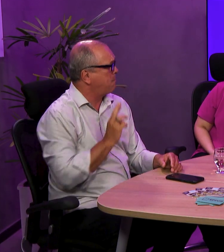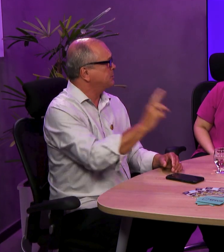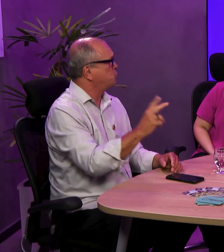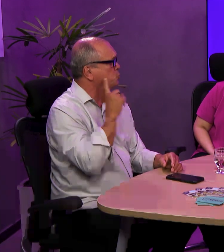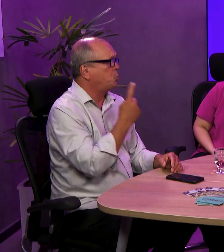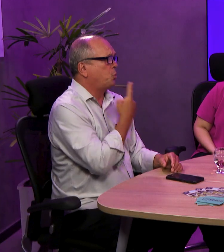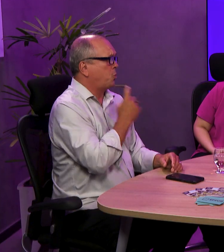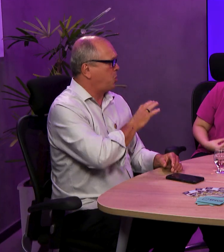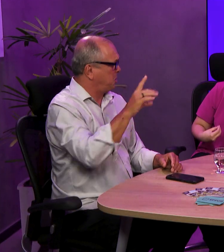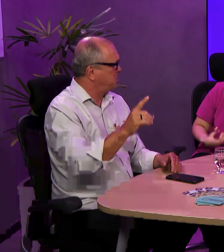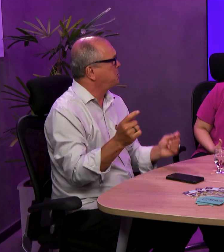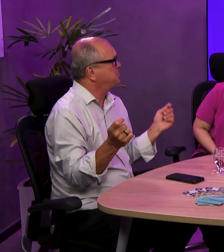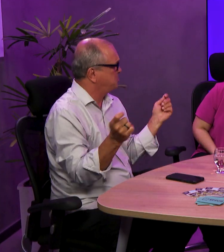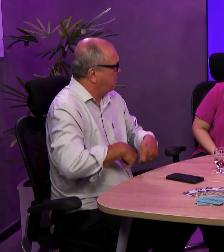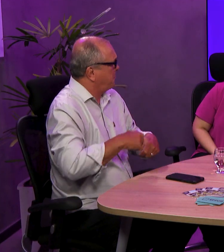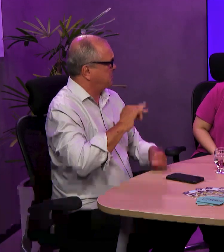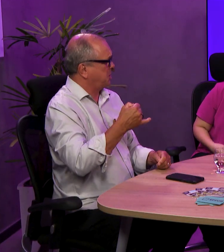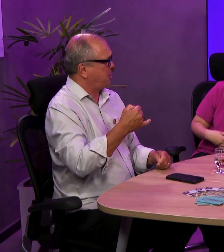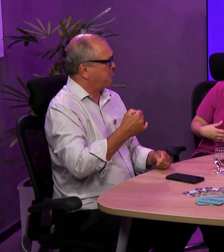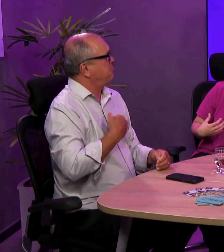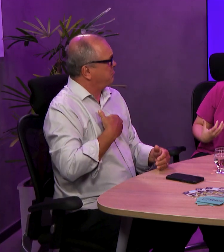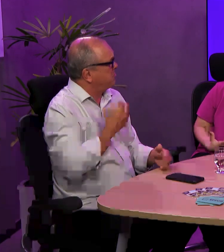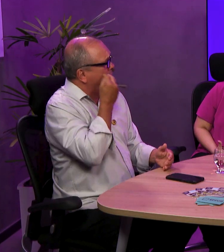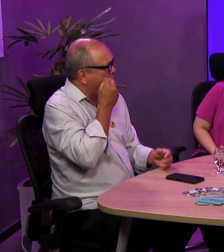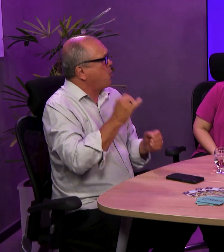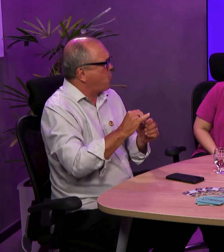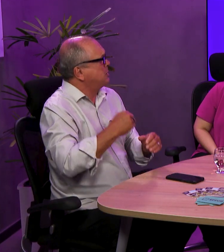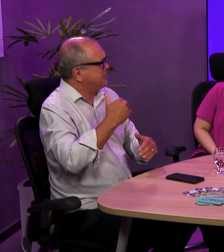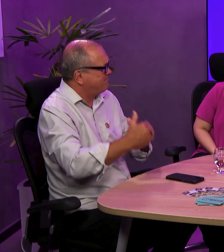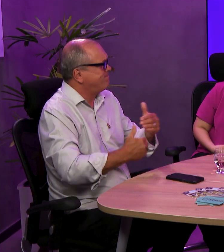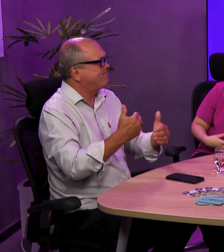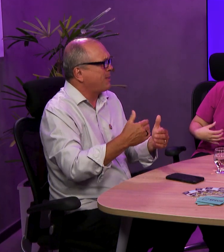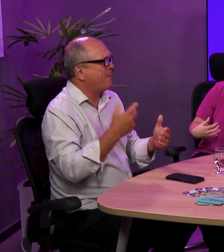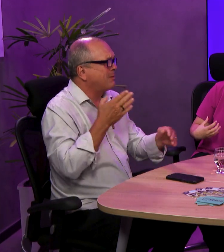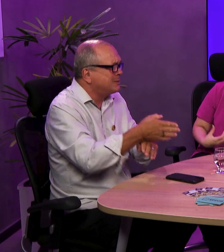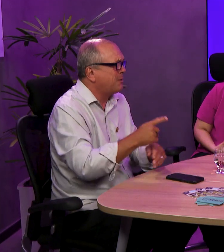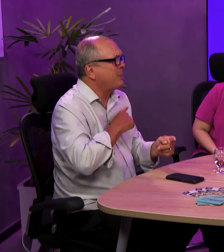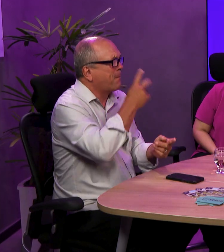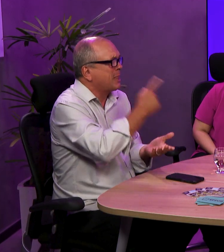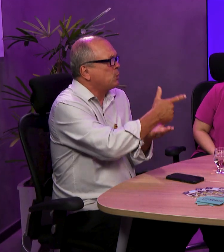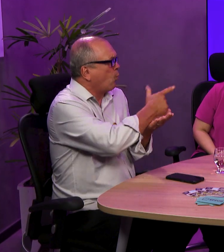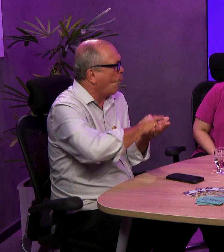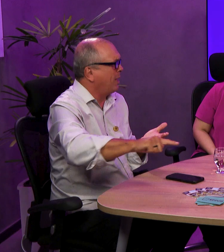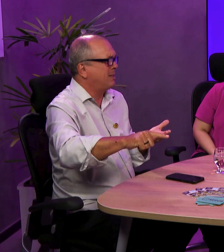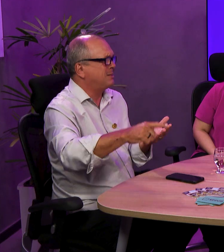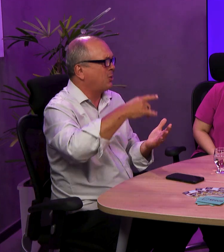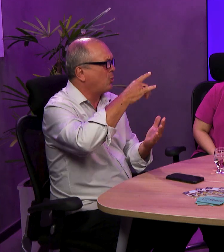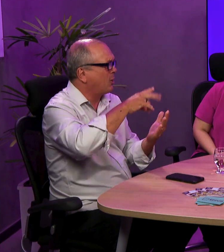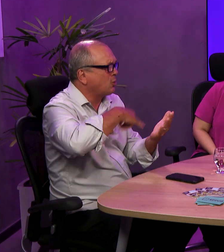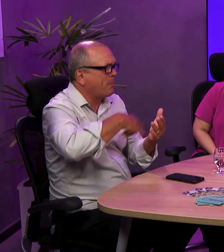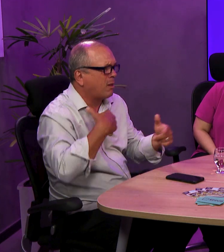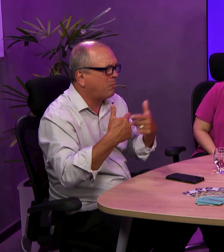passou. E esse ano eu tive a feliz notícia, né, do Evandro ter me escolhido como